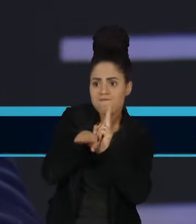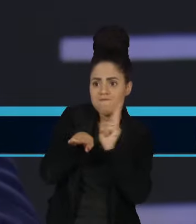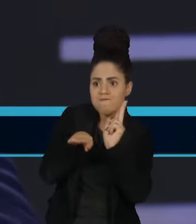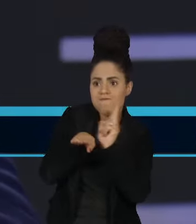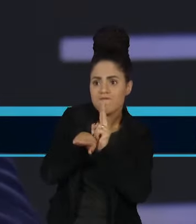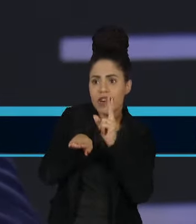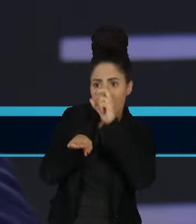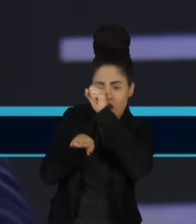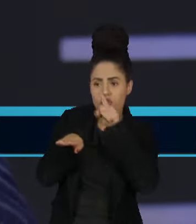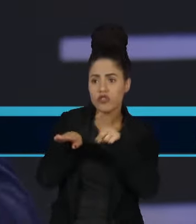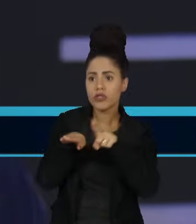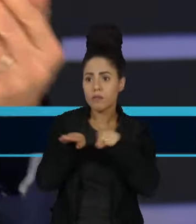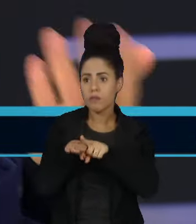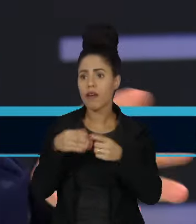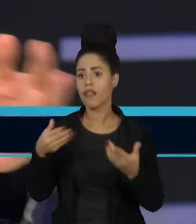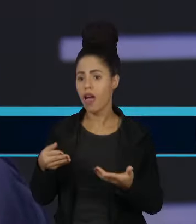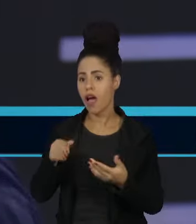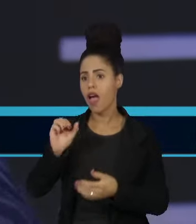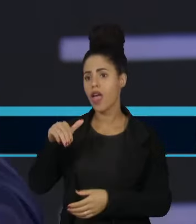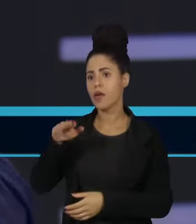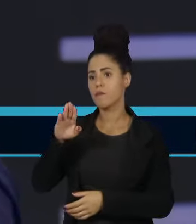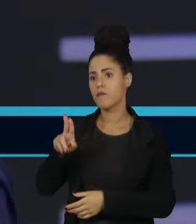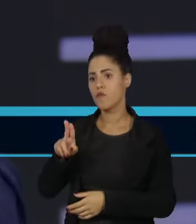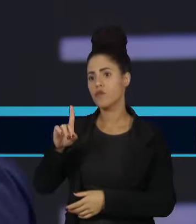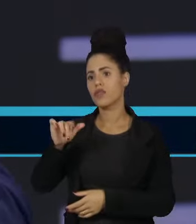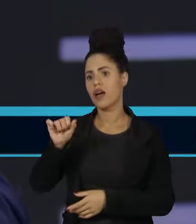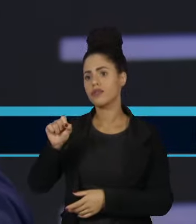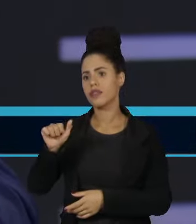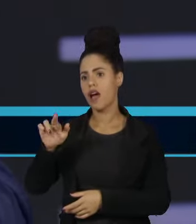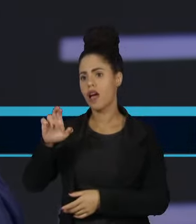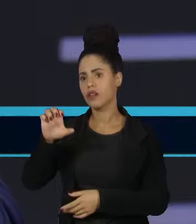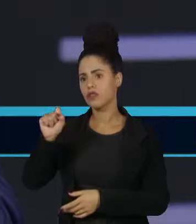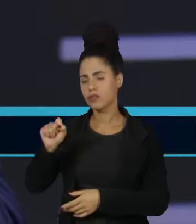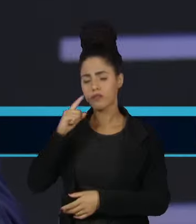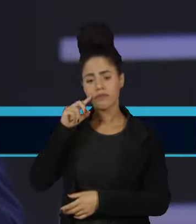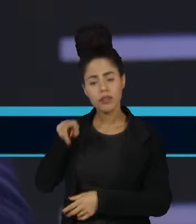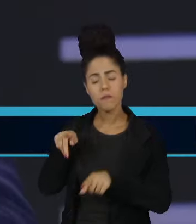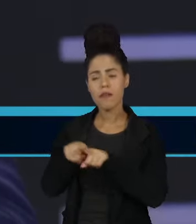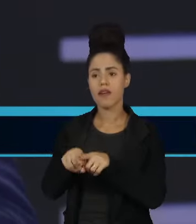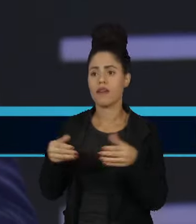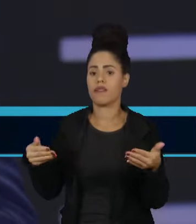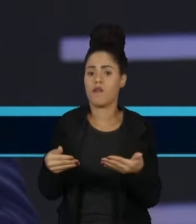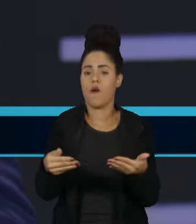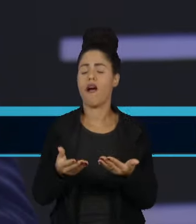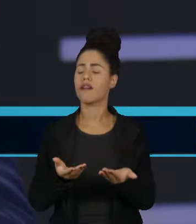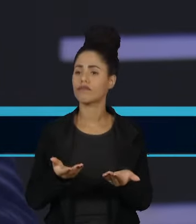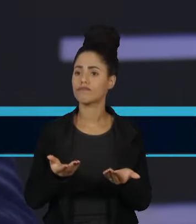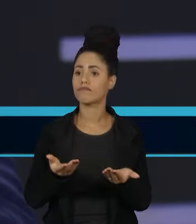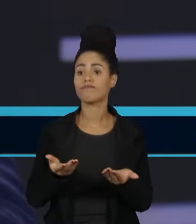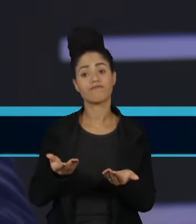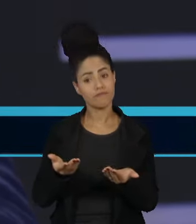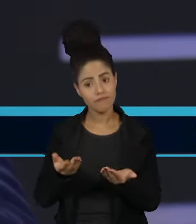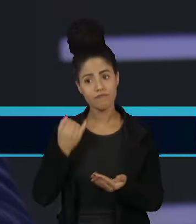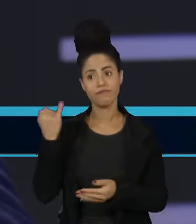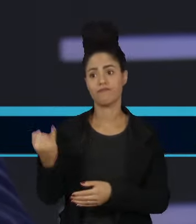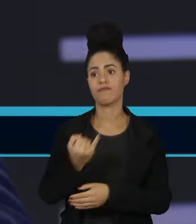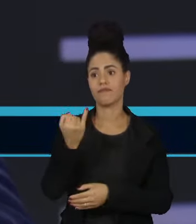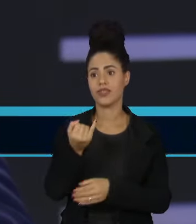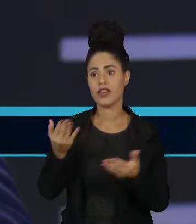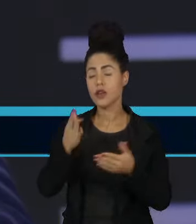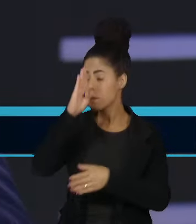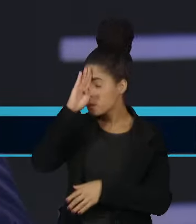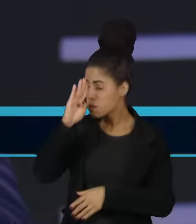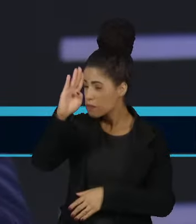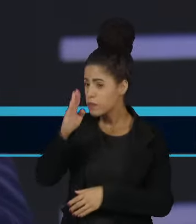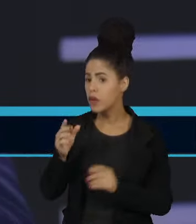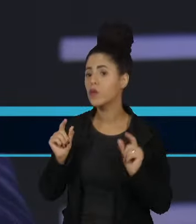Embu das Artes, dizem, segundo os jornais, a Folha, o Estadão. E tem a questão, por fim, mas não menos importante, eu acho que é a mais